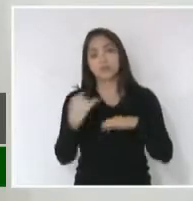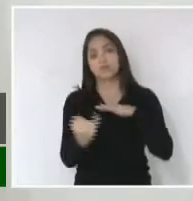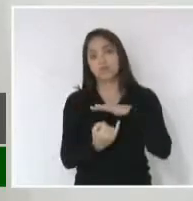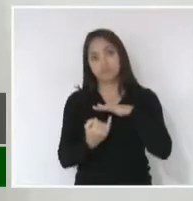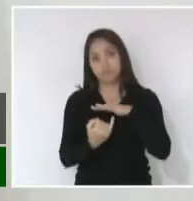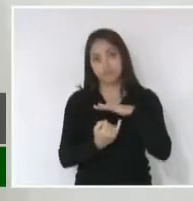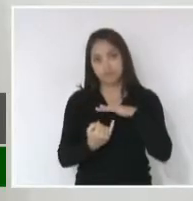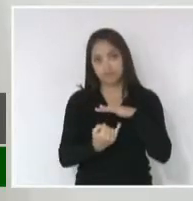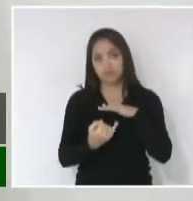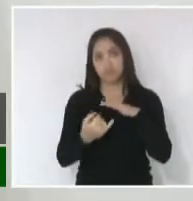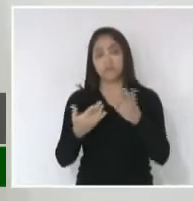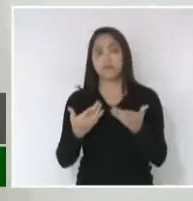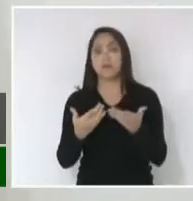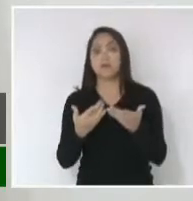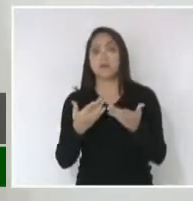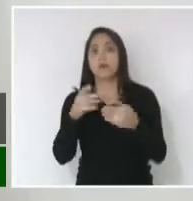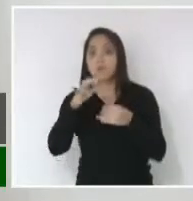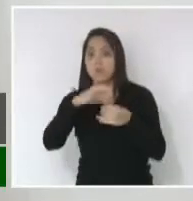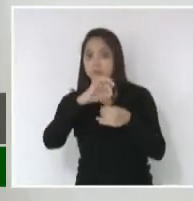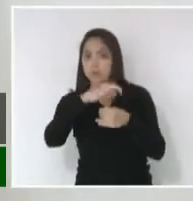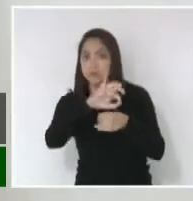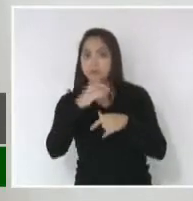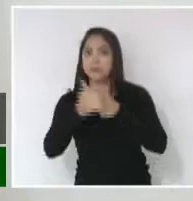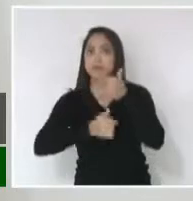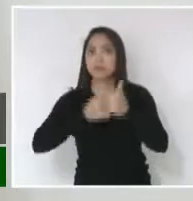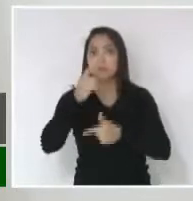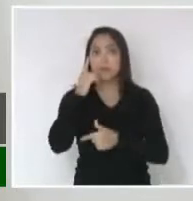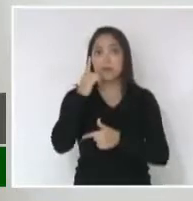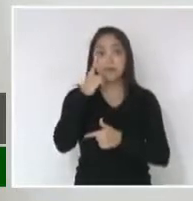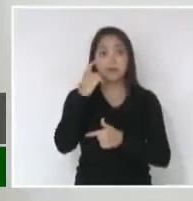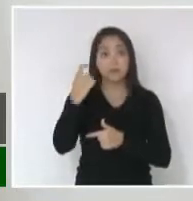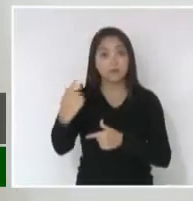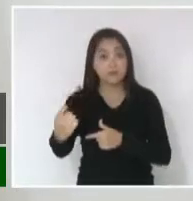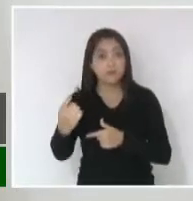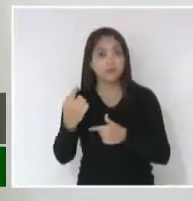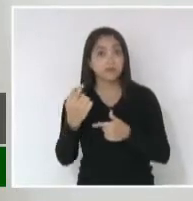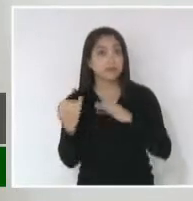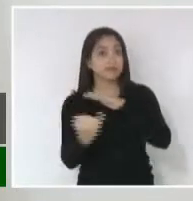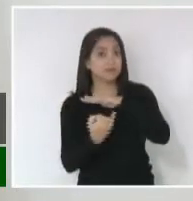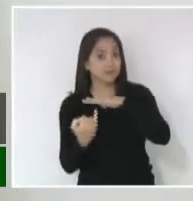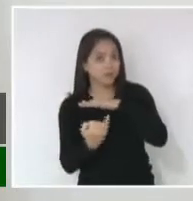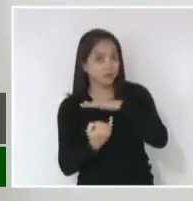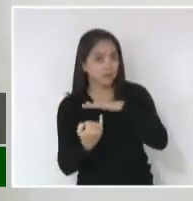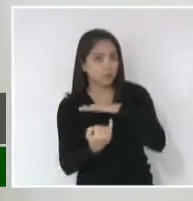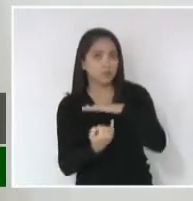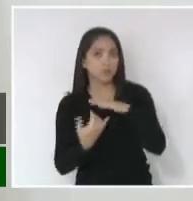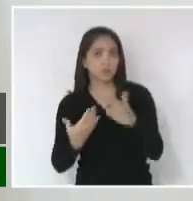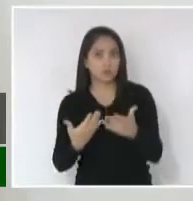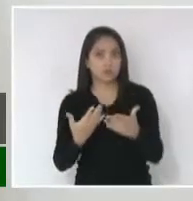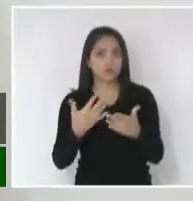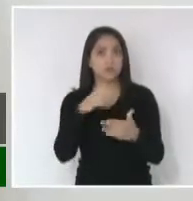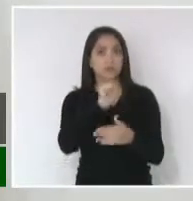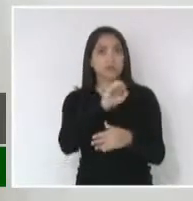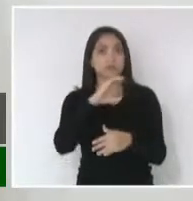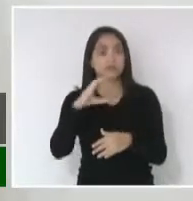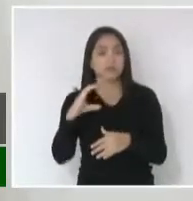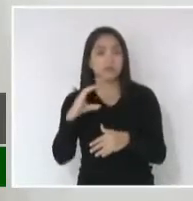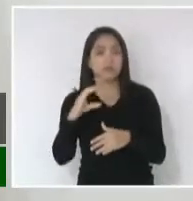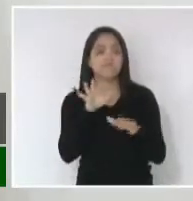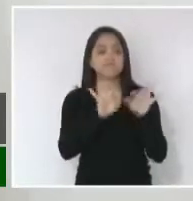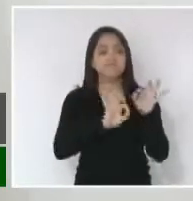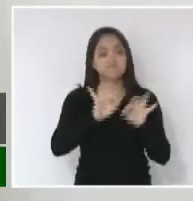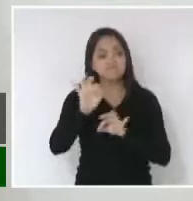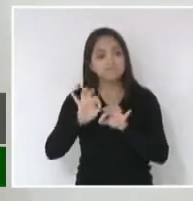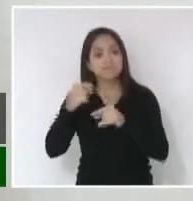uma entidade que batalha pela defesa dos interesses da nossa indústria, da indústria Barriga Verde, formulando